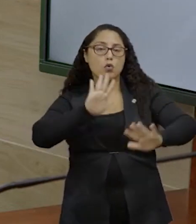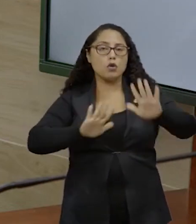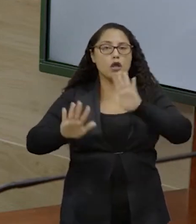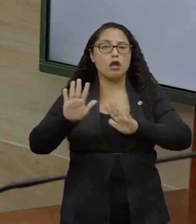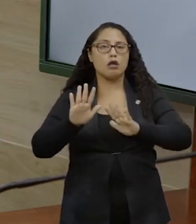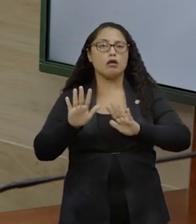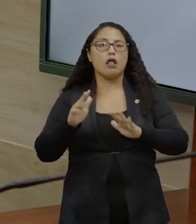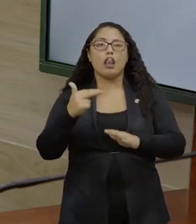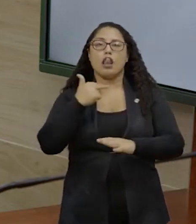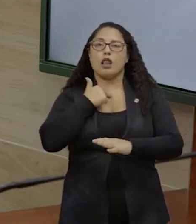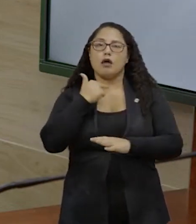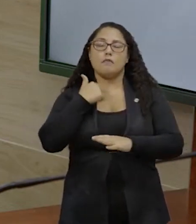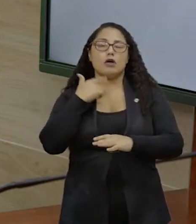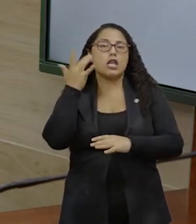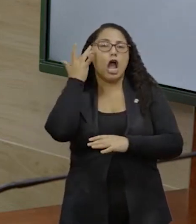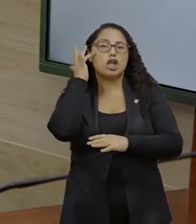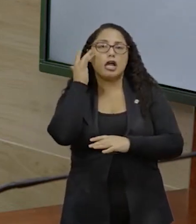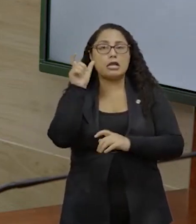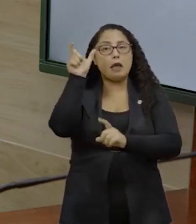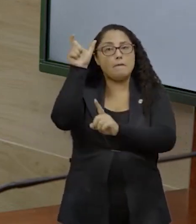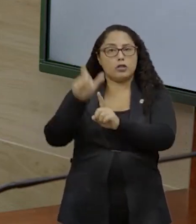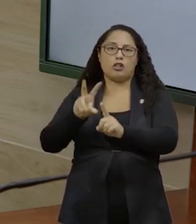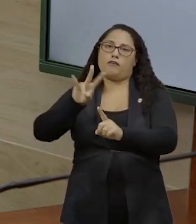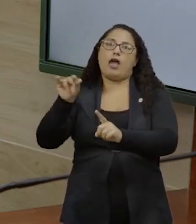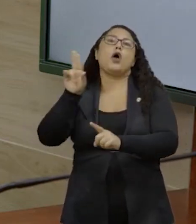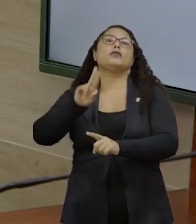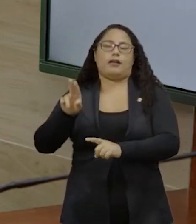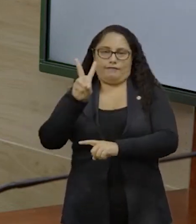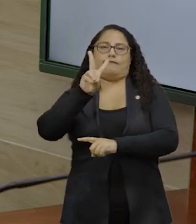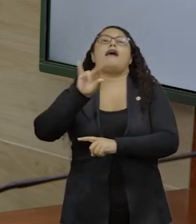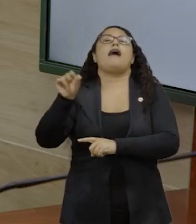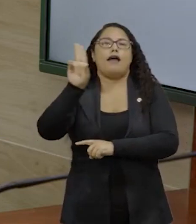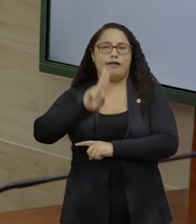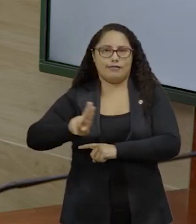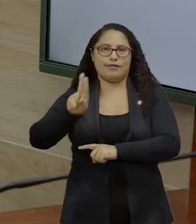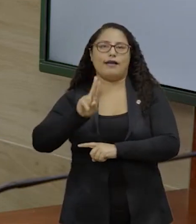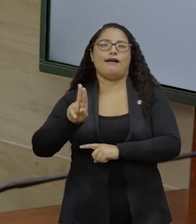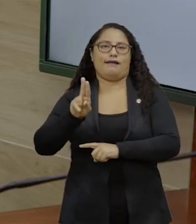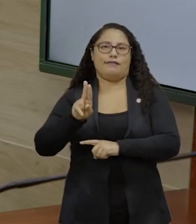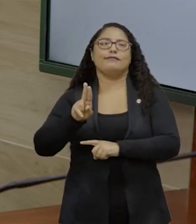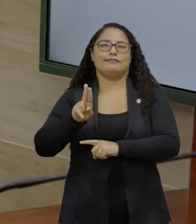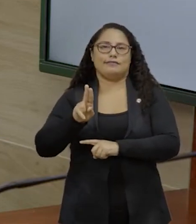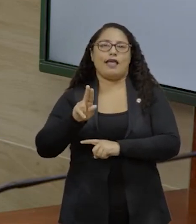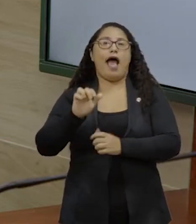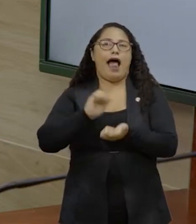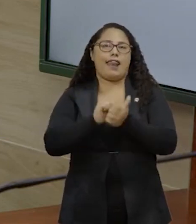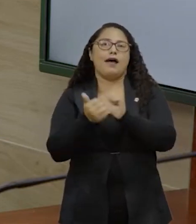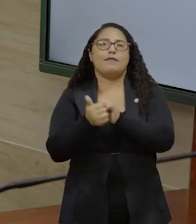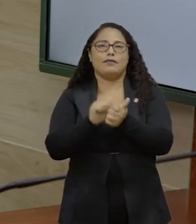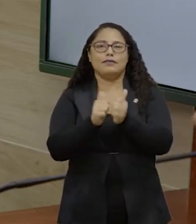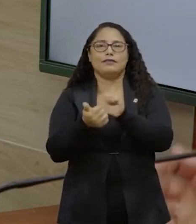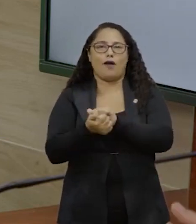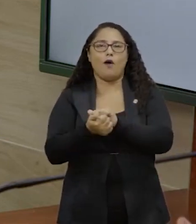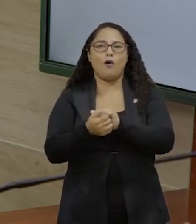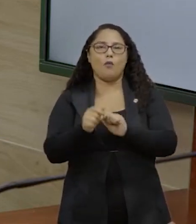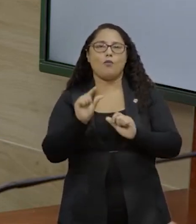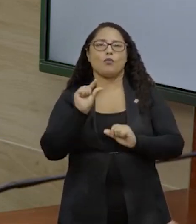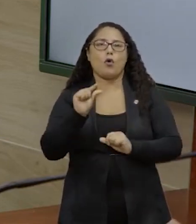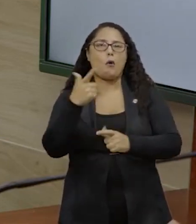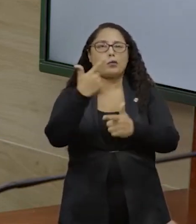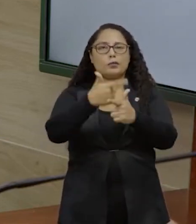gente não pode simplesmente achar que ninguém vai usar, que vai usar, mas a gente tem que talvez adaptar um pouquinho, né,